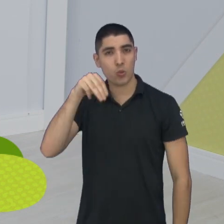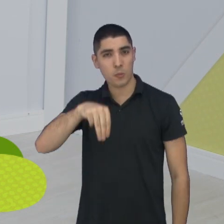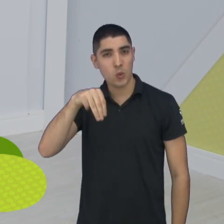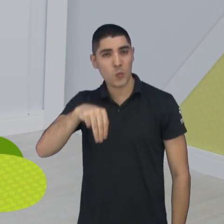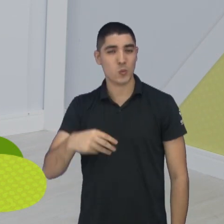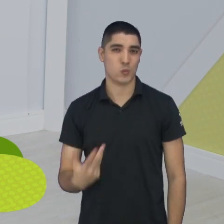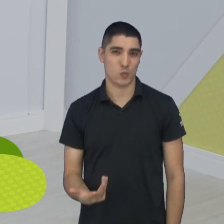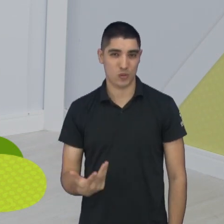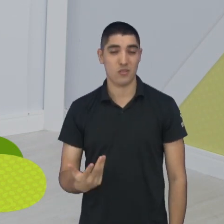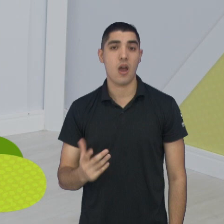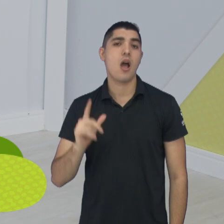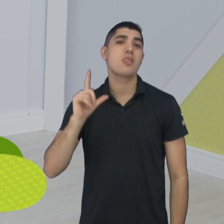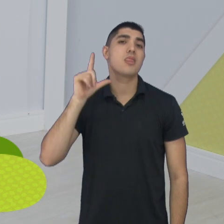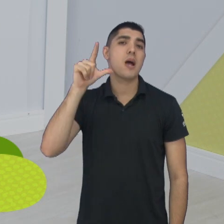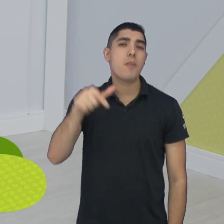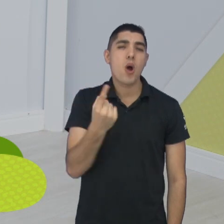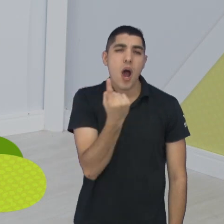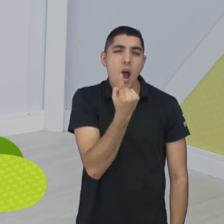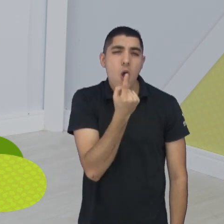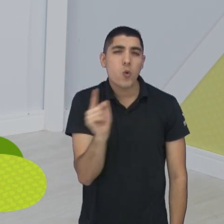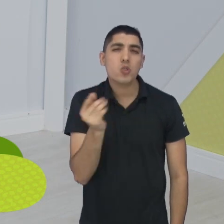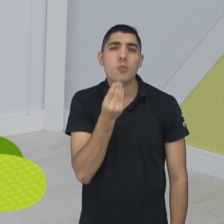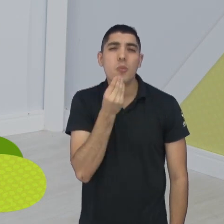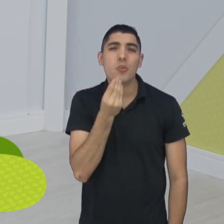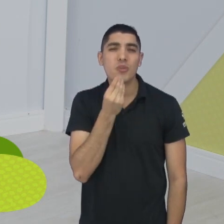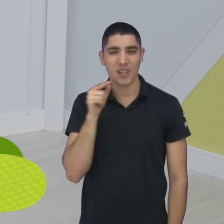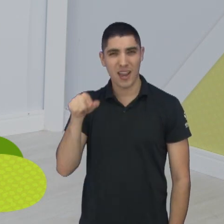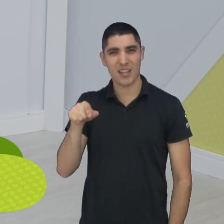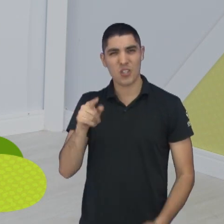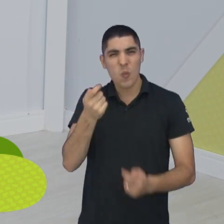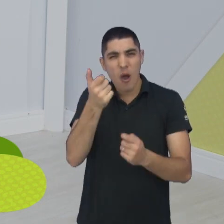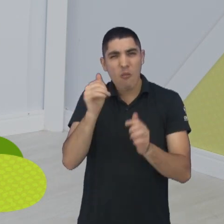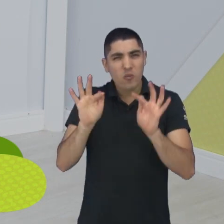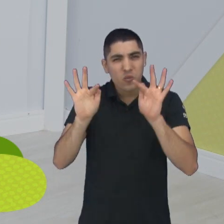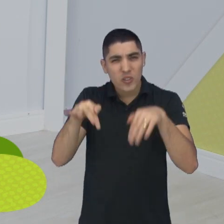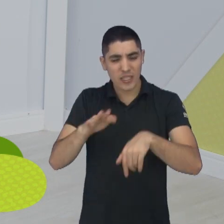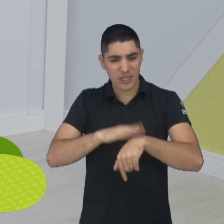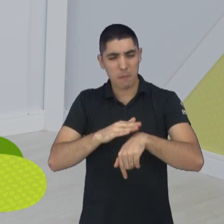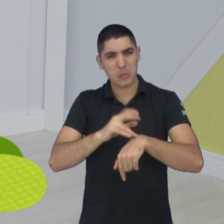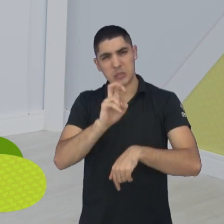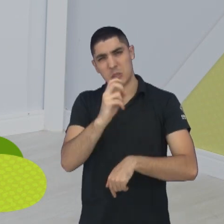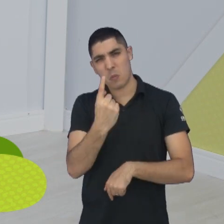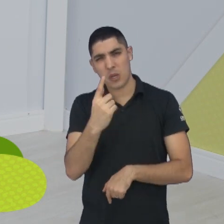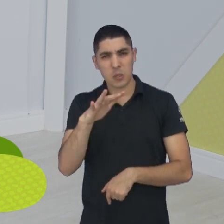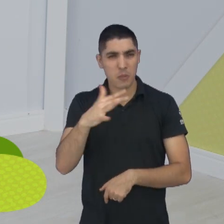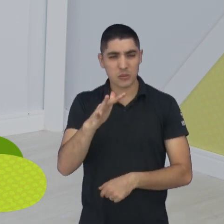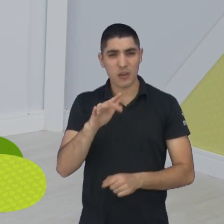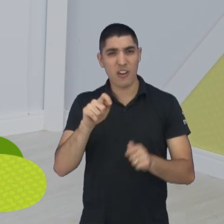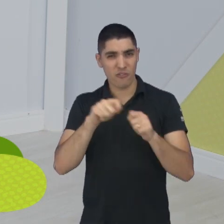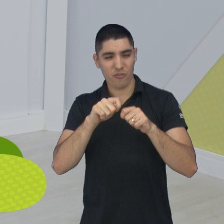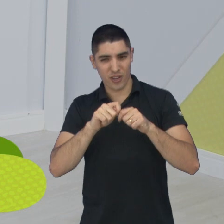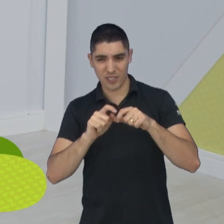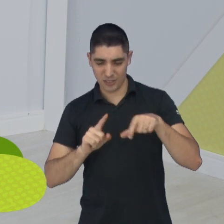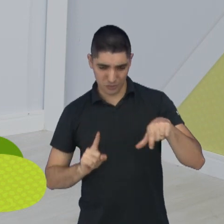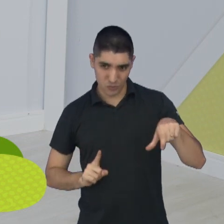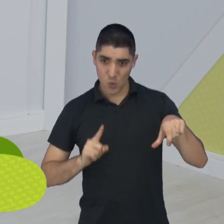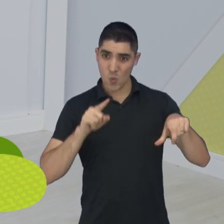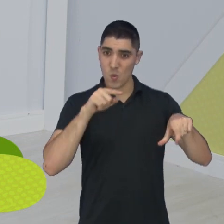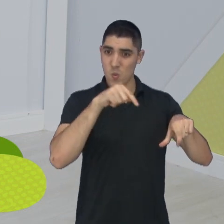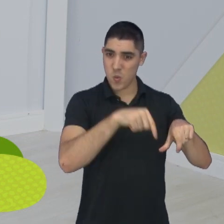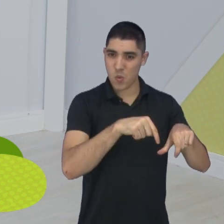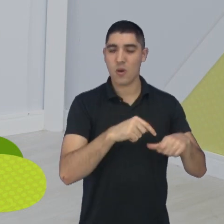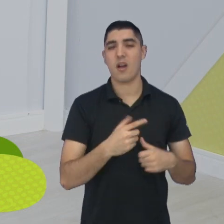etapa, e depois só teve aquela última chance no finalzinho do jogo, já estava com 51 da segunda etapa, aquele cruzamento ali que o atleta do